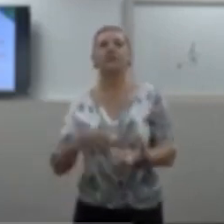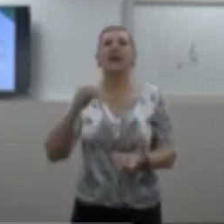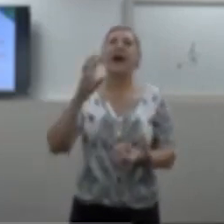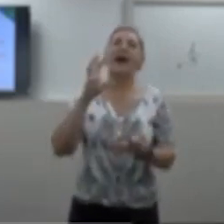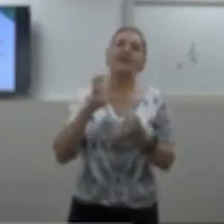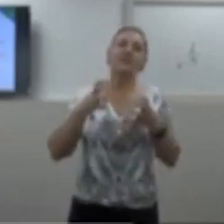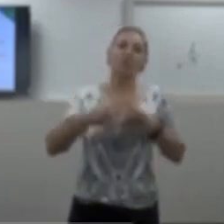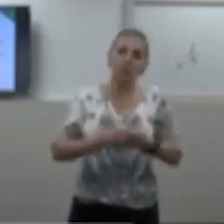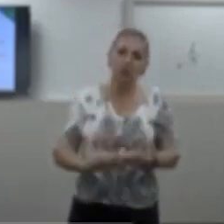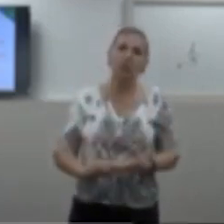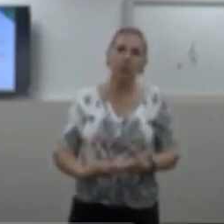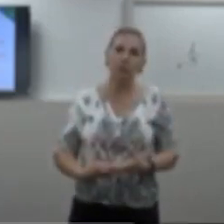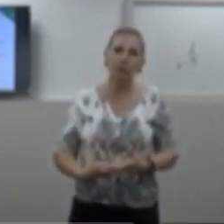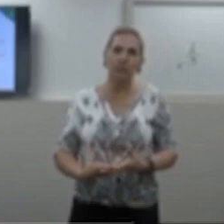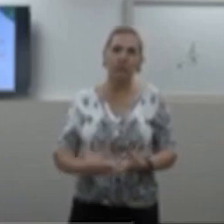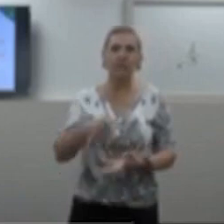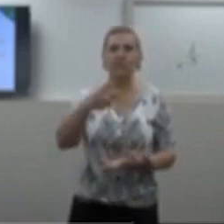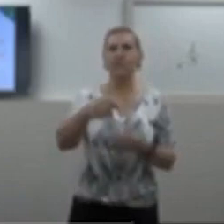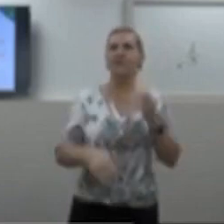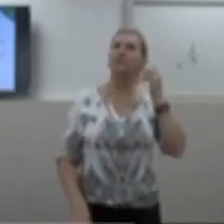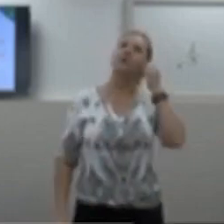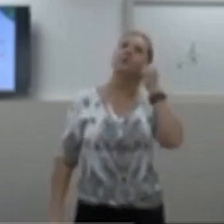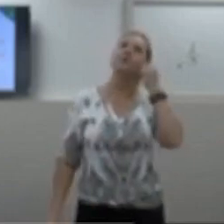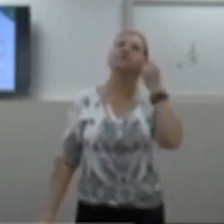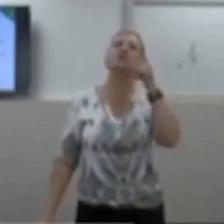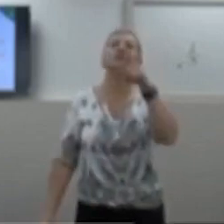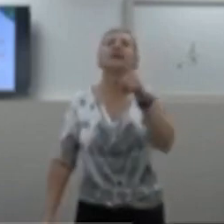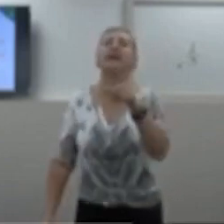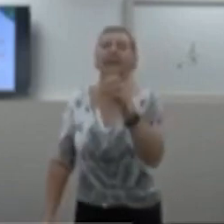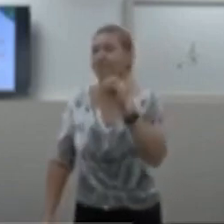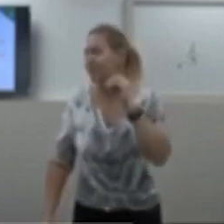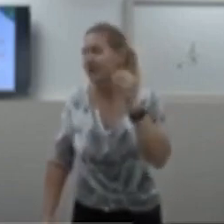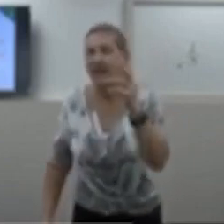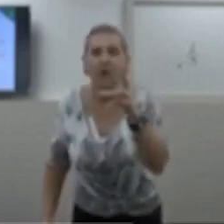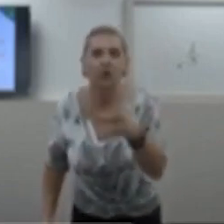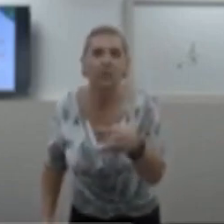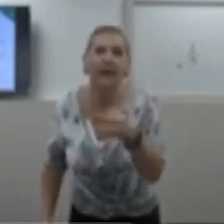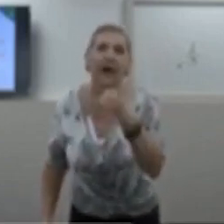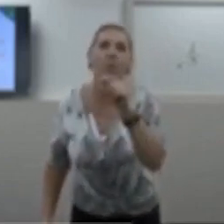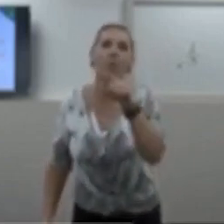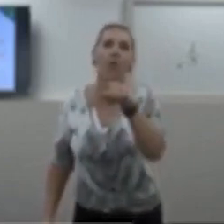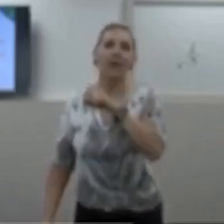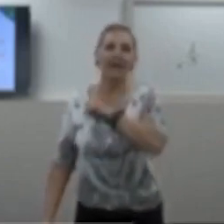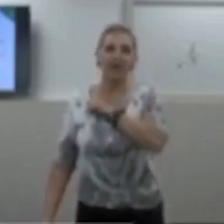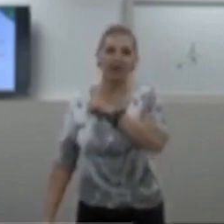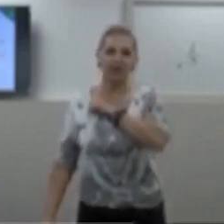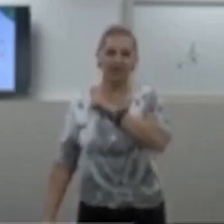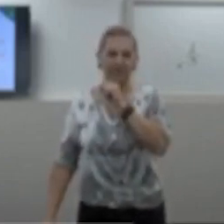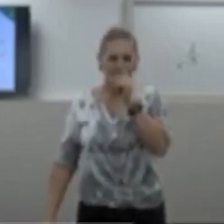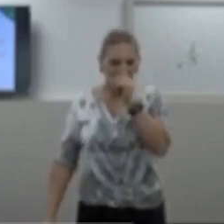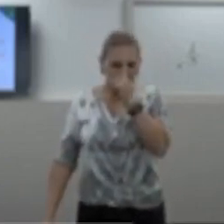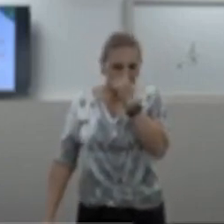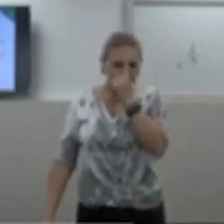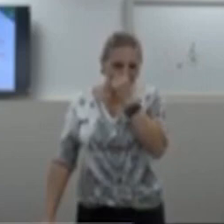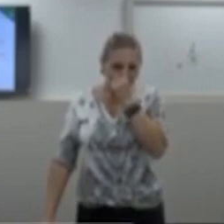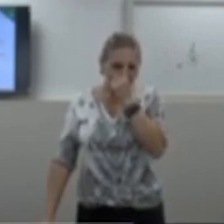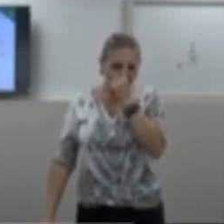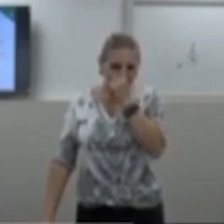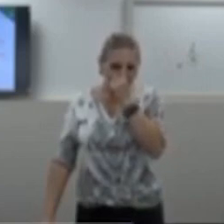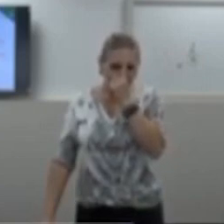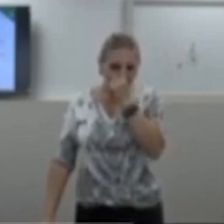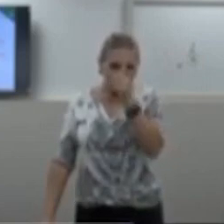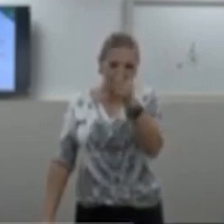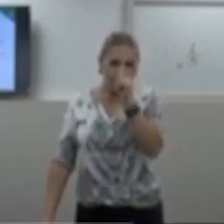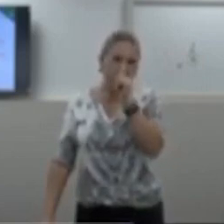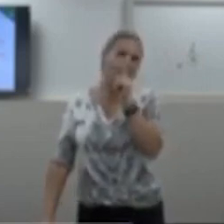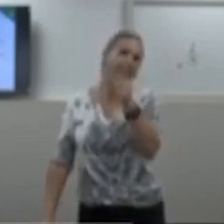10 anos. A esse conjunto, nós vamos dar o nome de numeral coletivo. Você